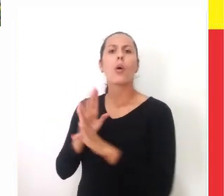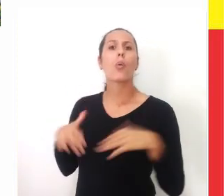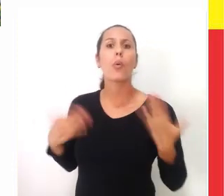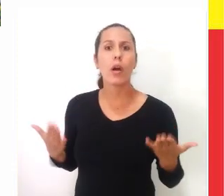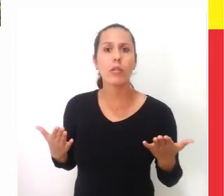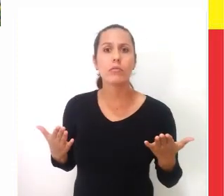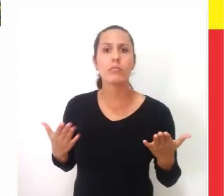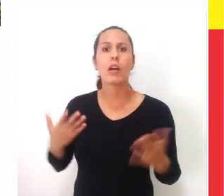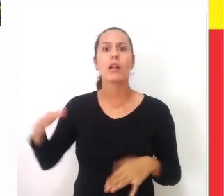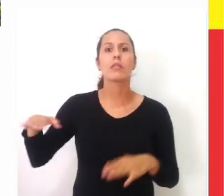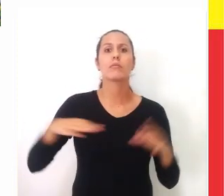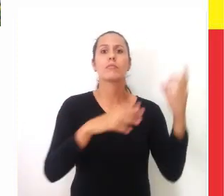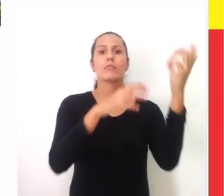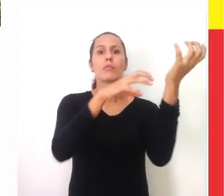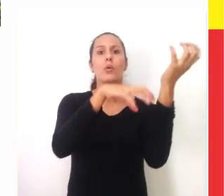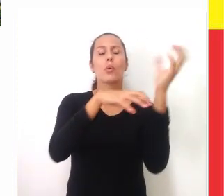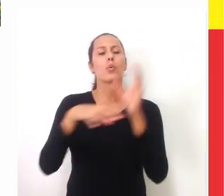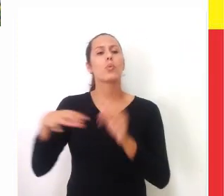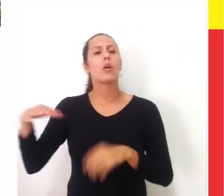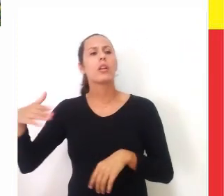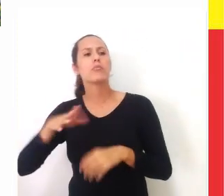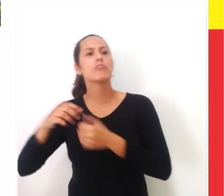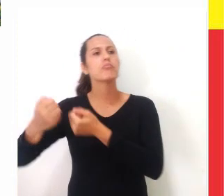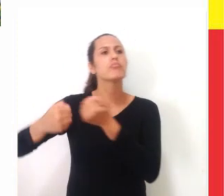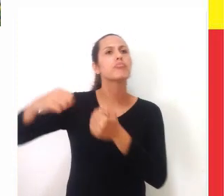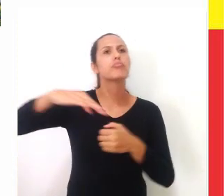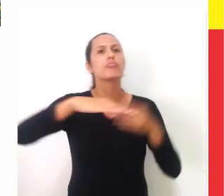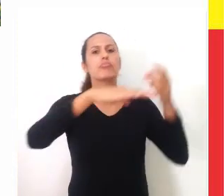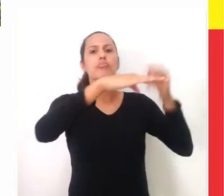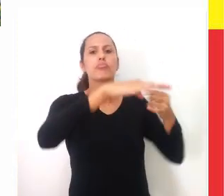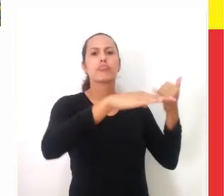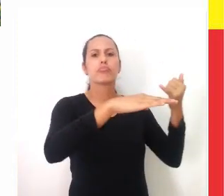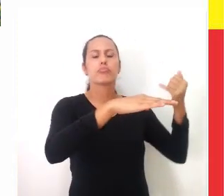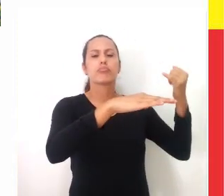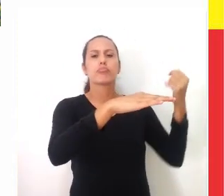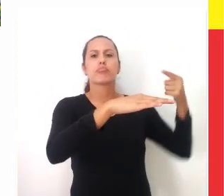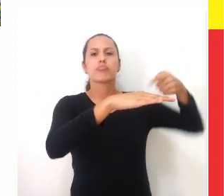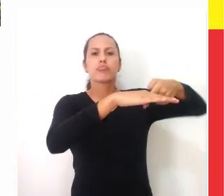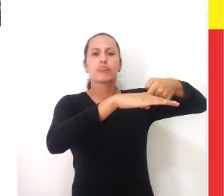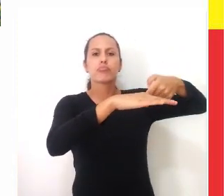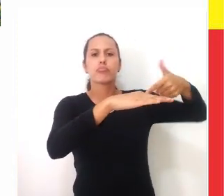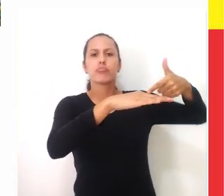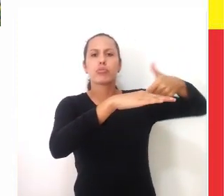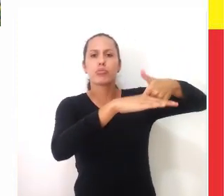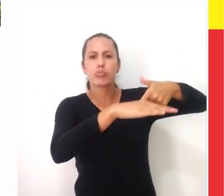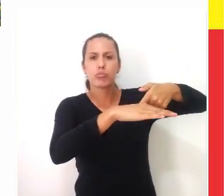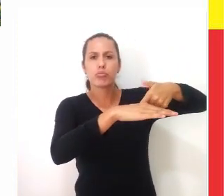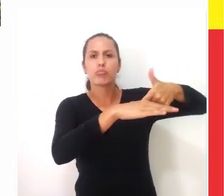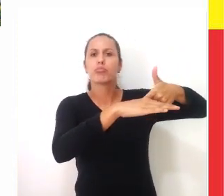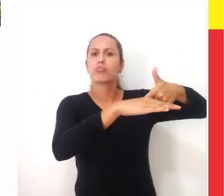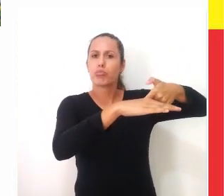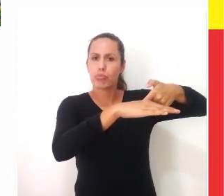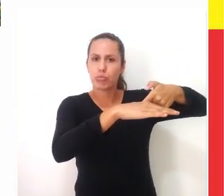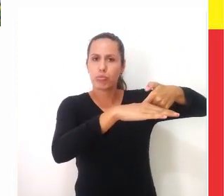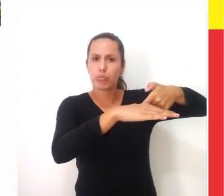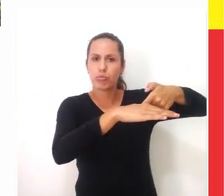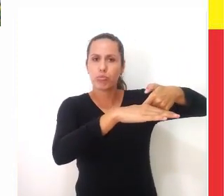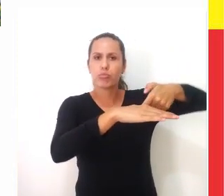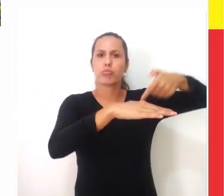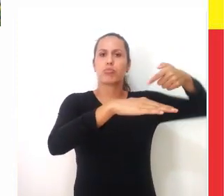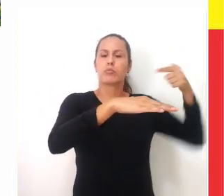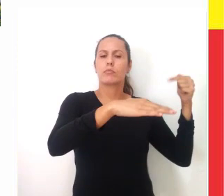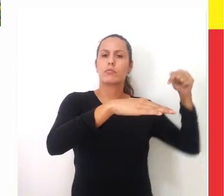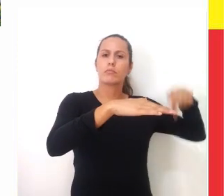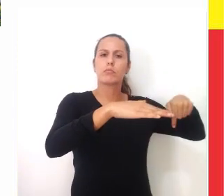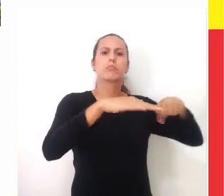encontra? Num posto de gasolina. Você vai lá com mamãe e papai, enche o tanque, repõe energia e ele roda quilômetros